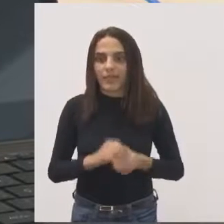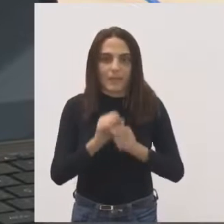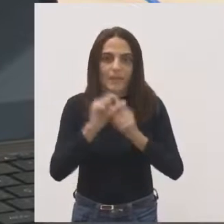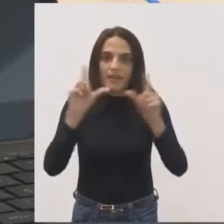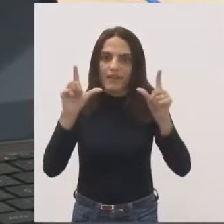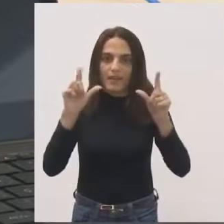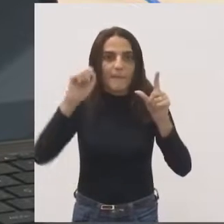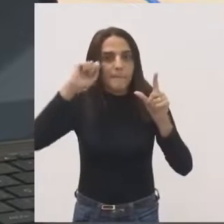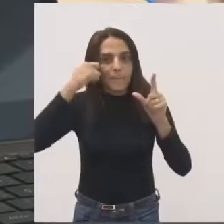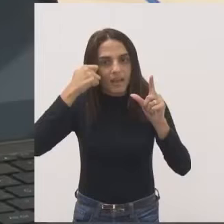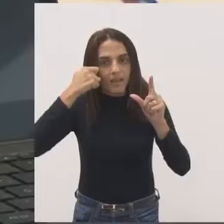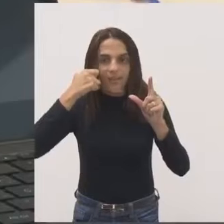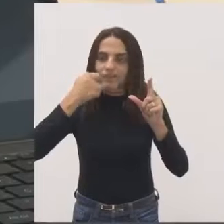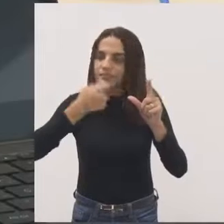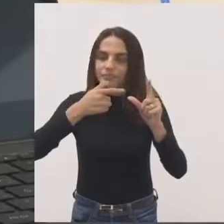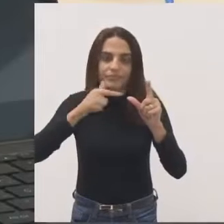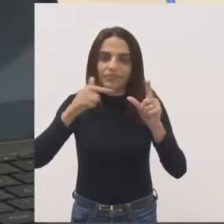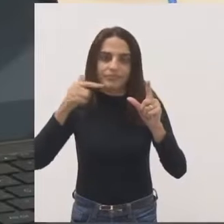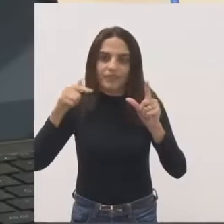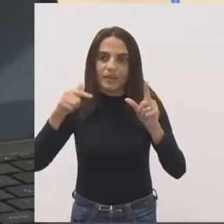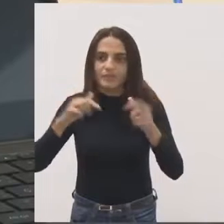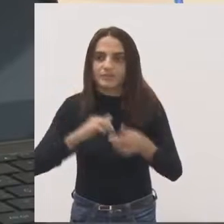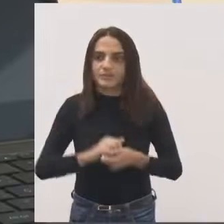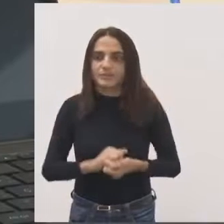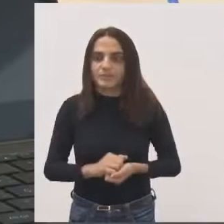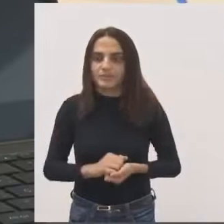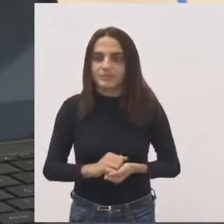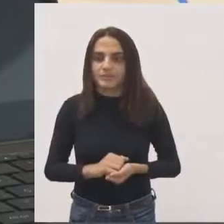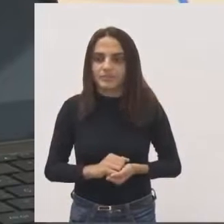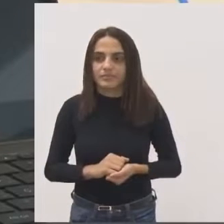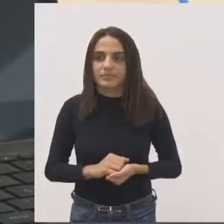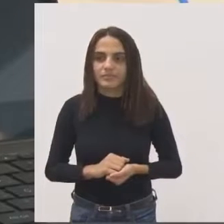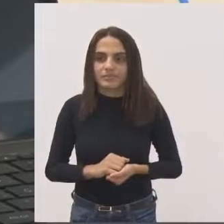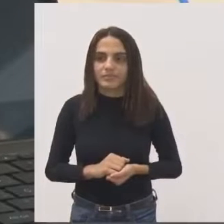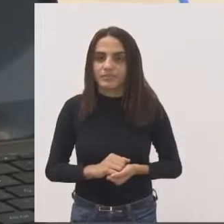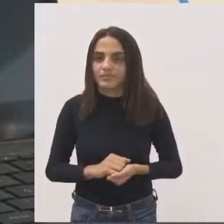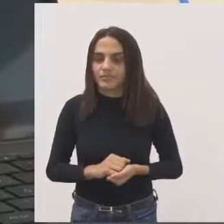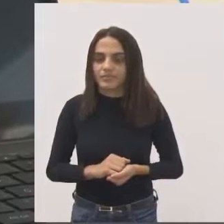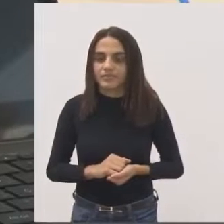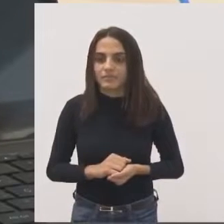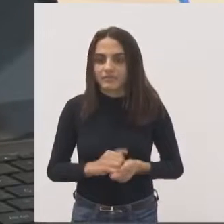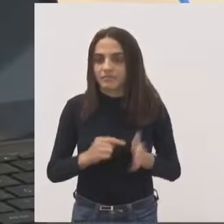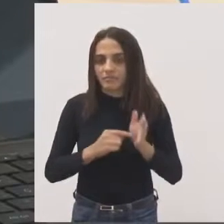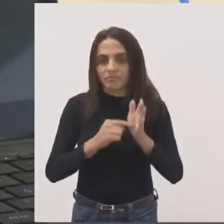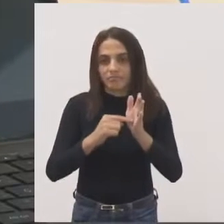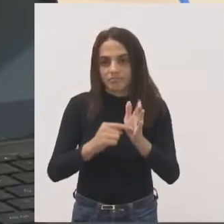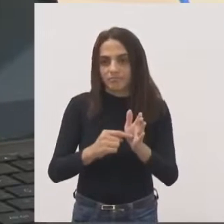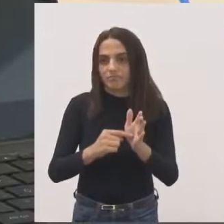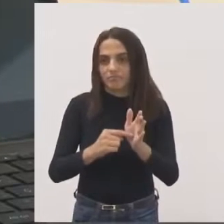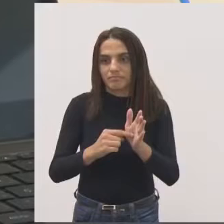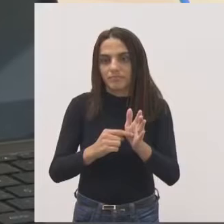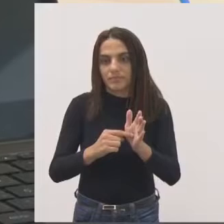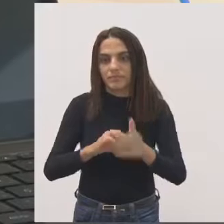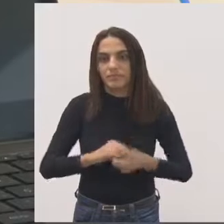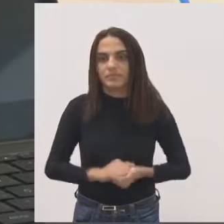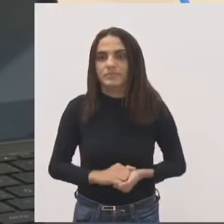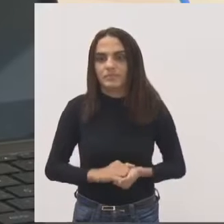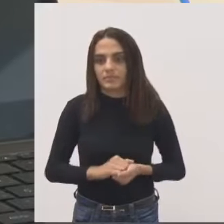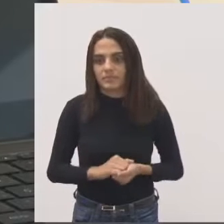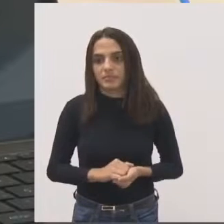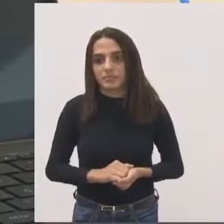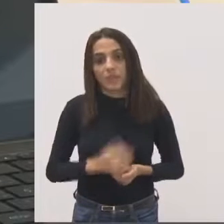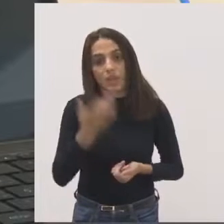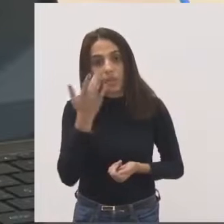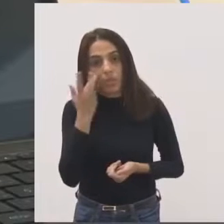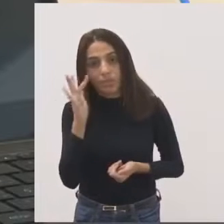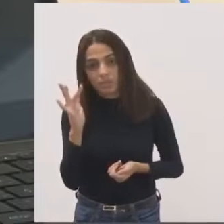tela preta quando você tiver ligado ele com esse cabo aqui, tá bom? Então isso veio configurado da Multilaser, tá bom? Tá. Então não sei se é